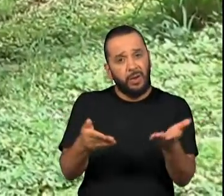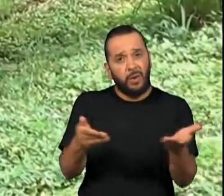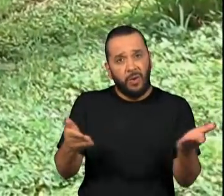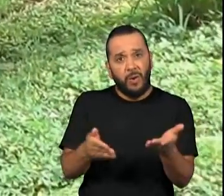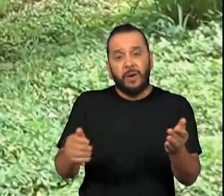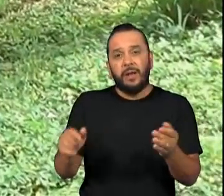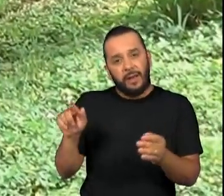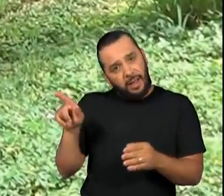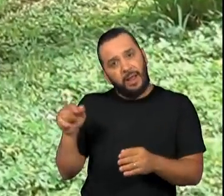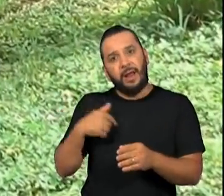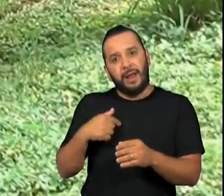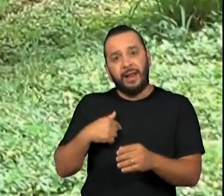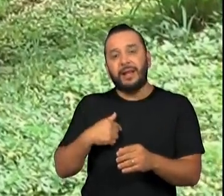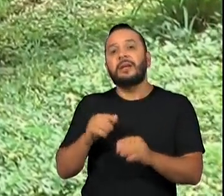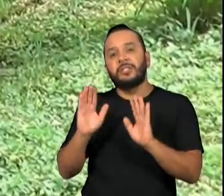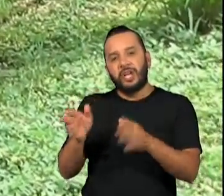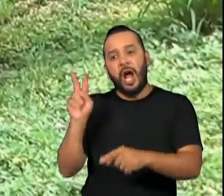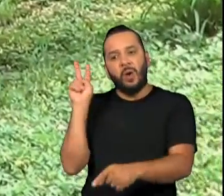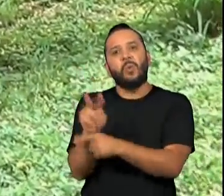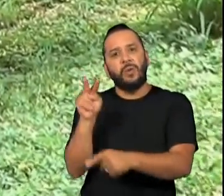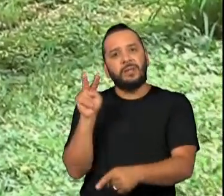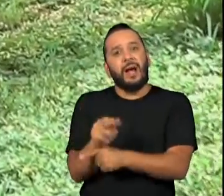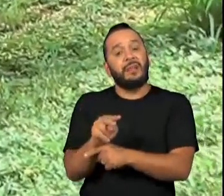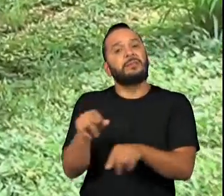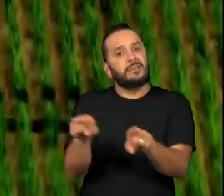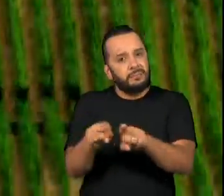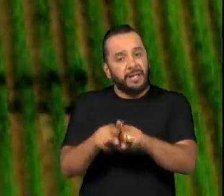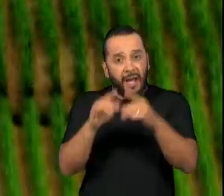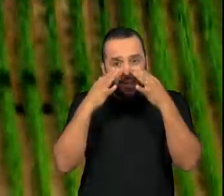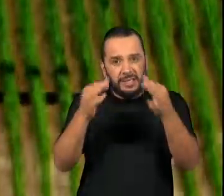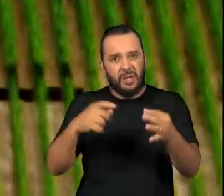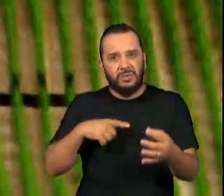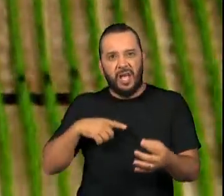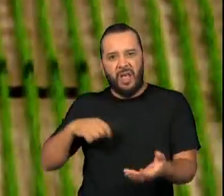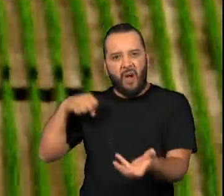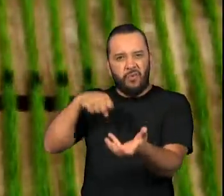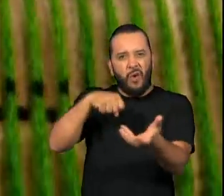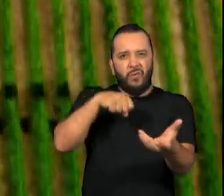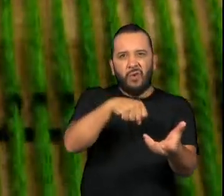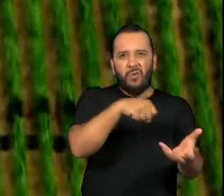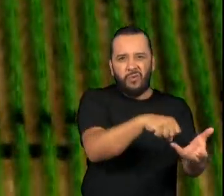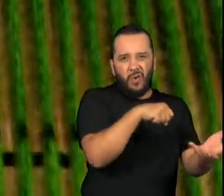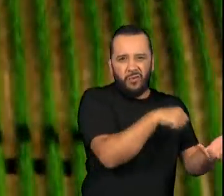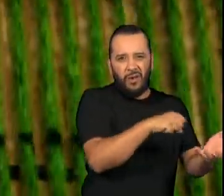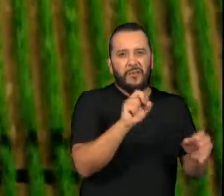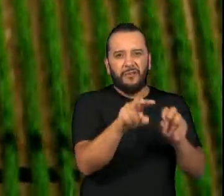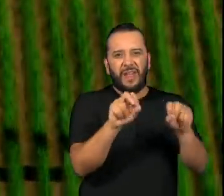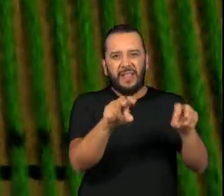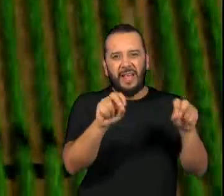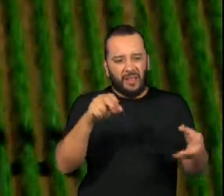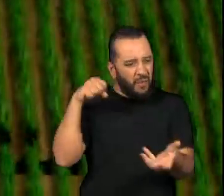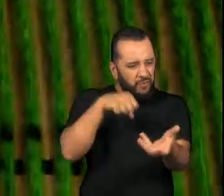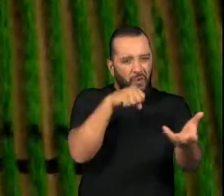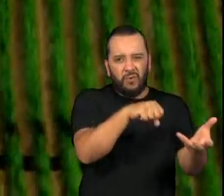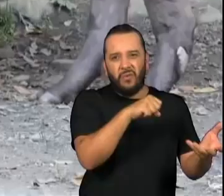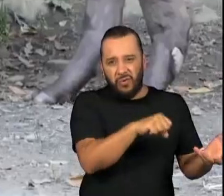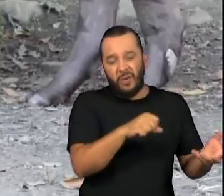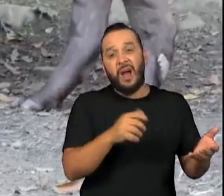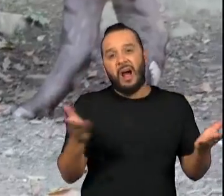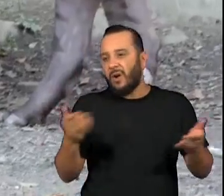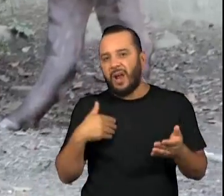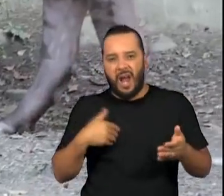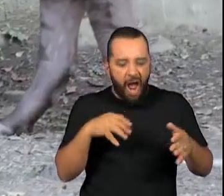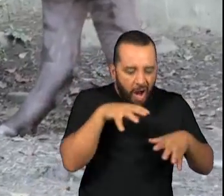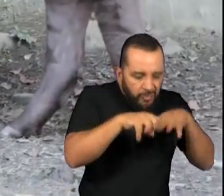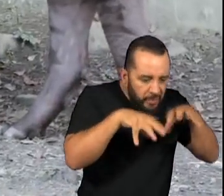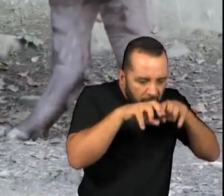de sentinela e dá o alerta. O uso de agrotóxicos no cerrado se tornou mais uma grave ameaça à